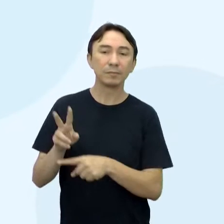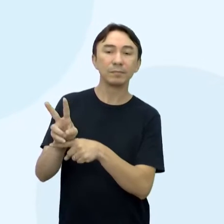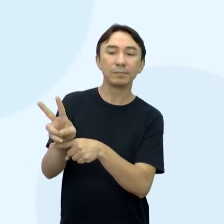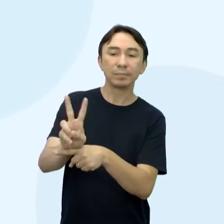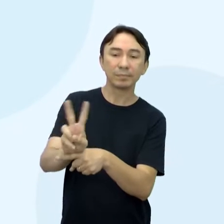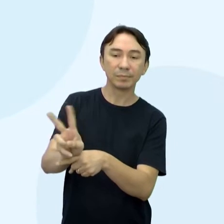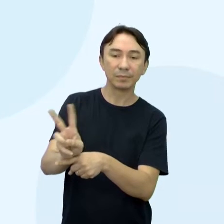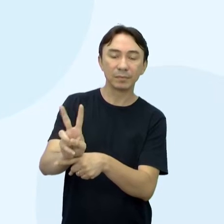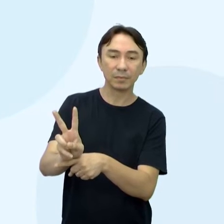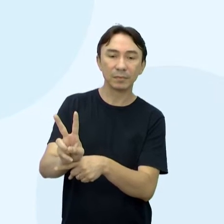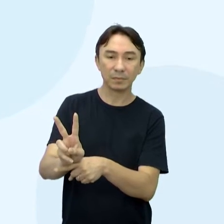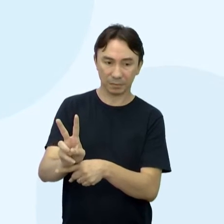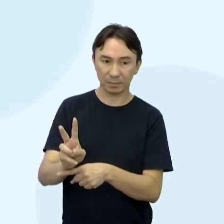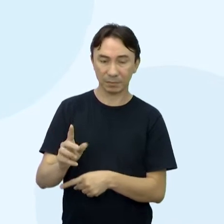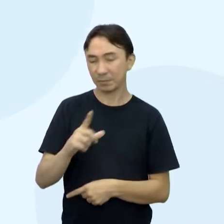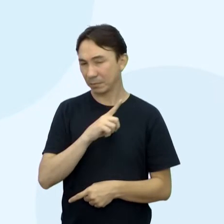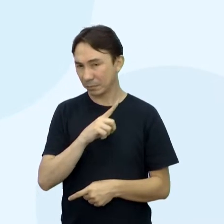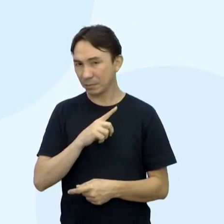vêm buscado.